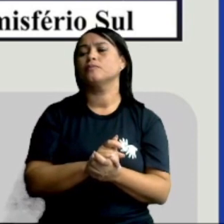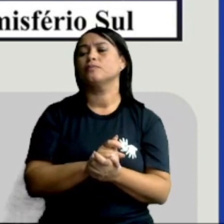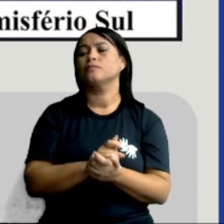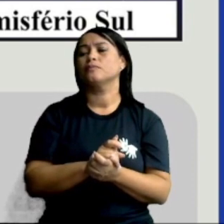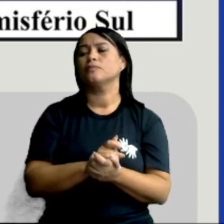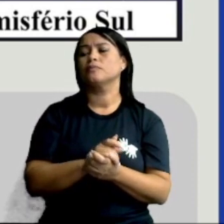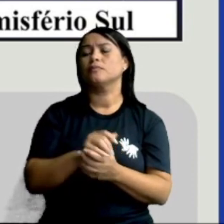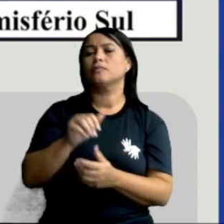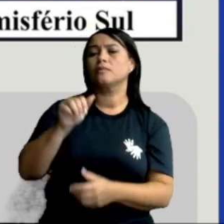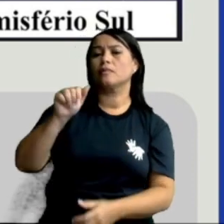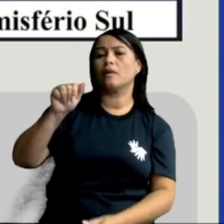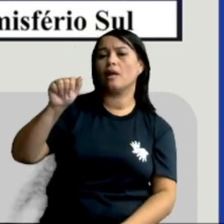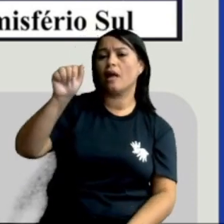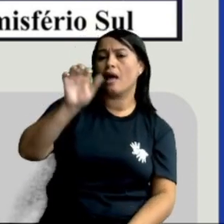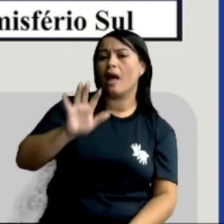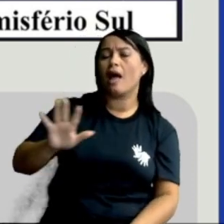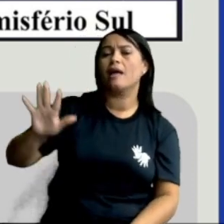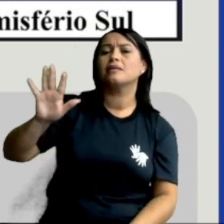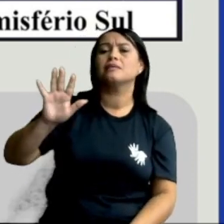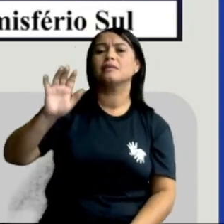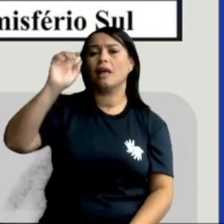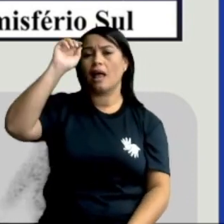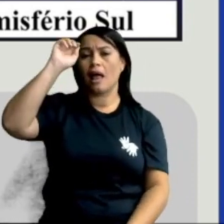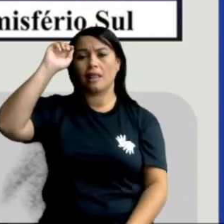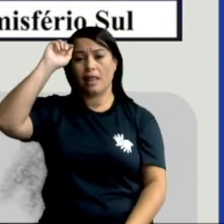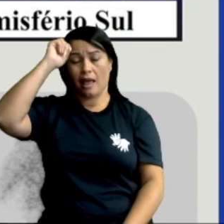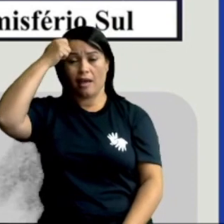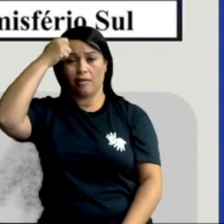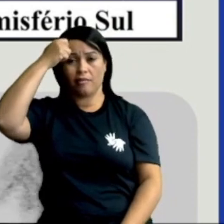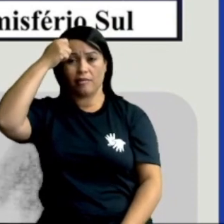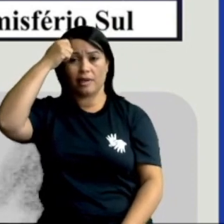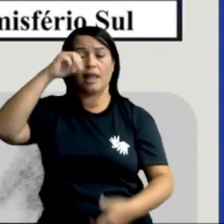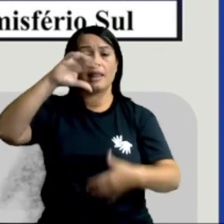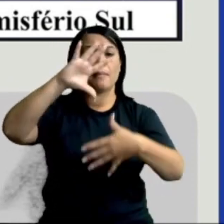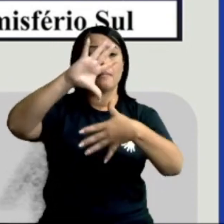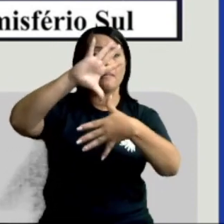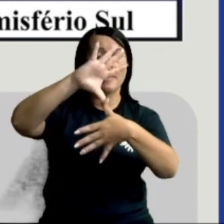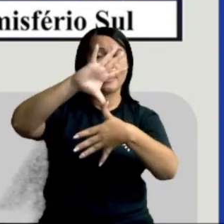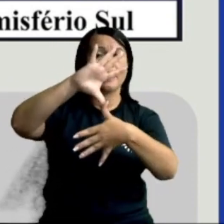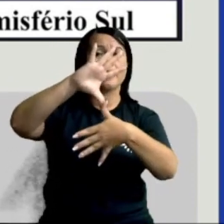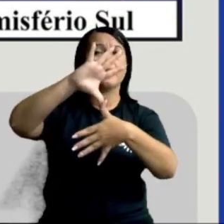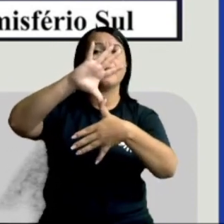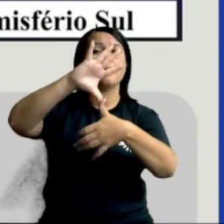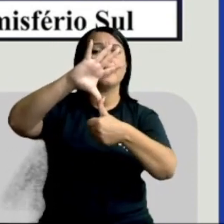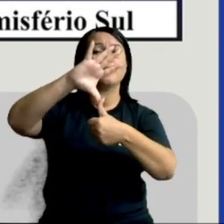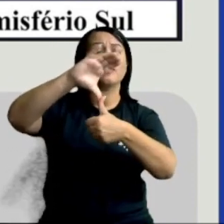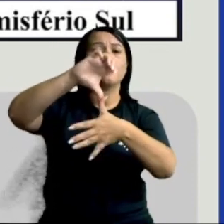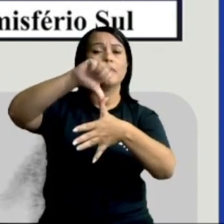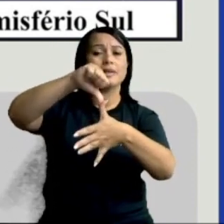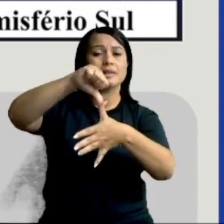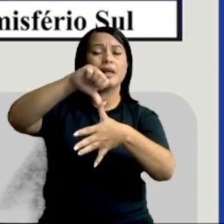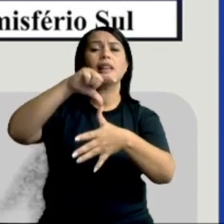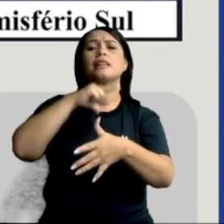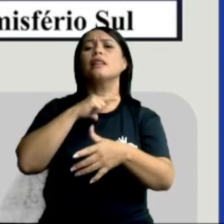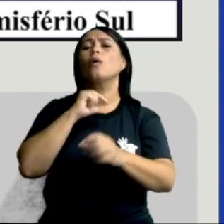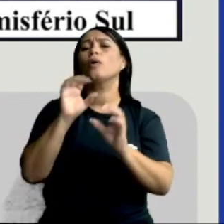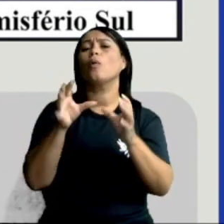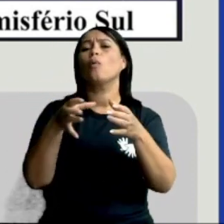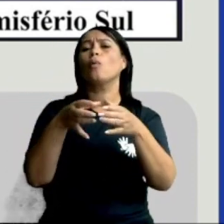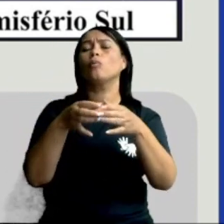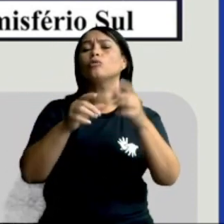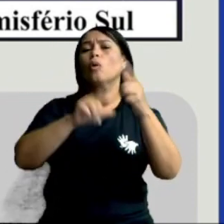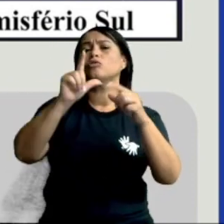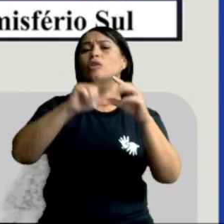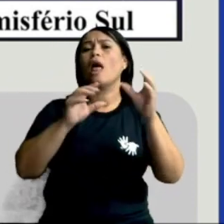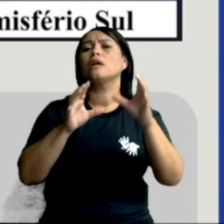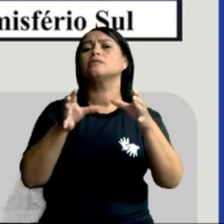Ásia, África, Europa, América do Norte e América Central tem o grupo de constelações de boreais,